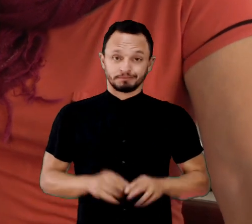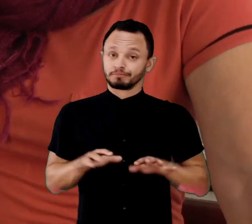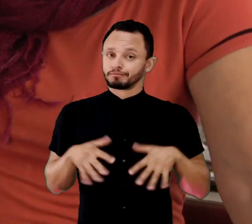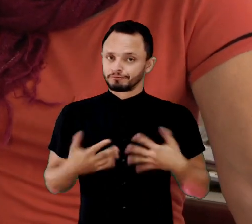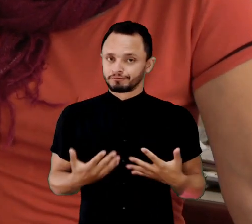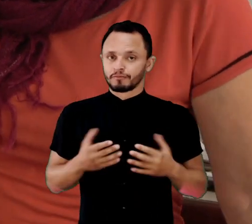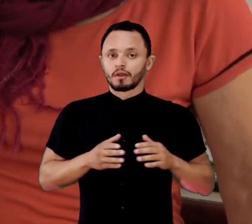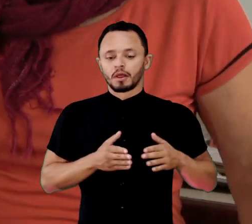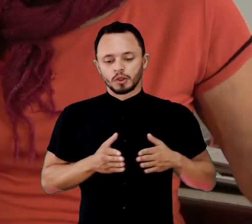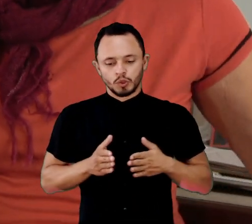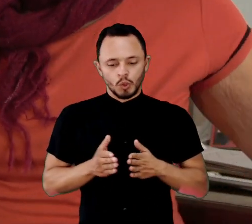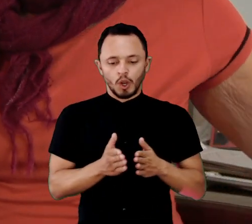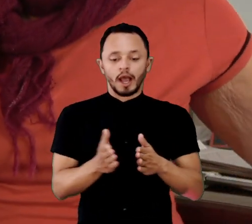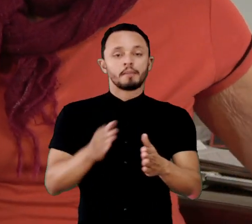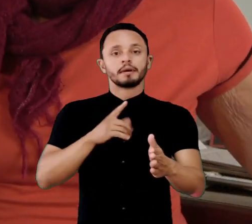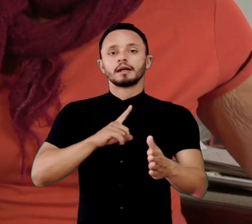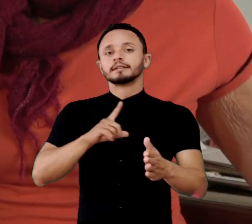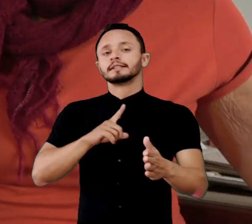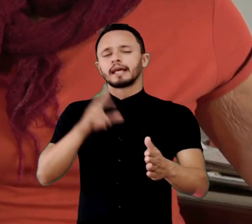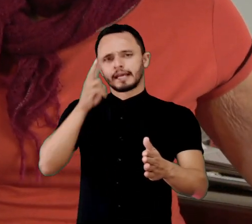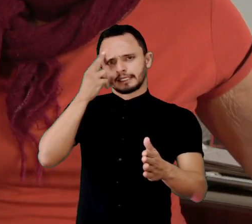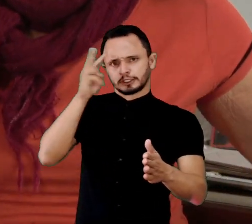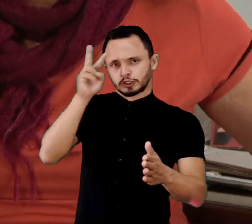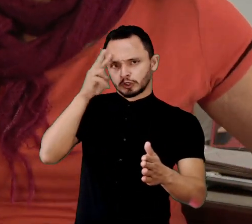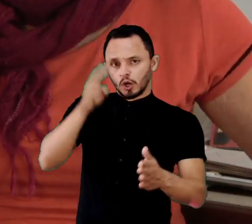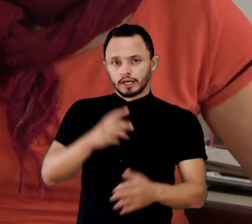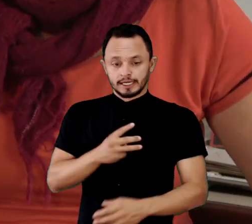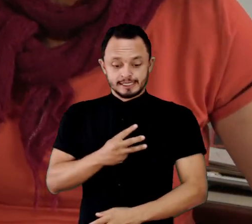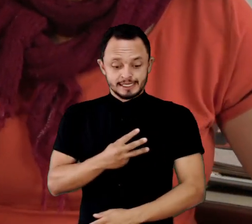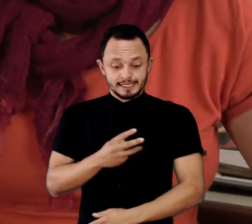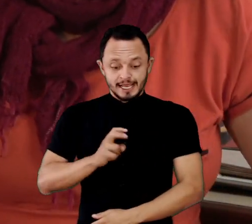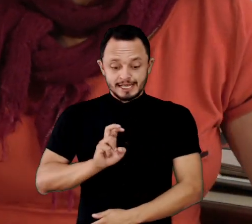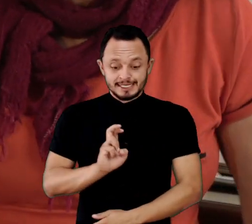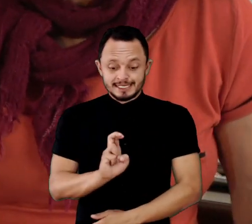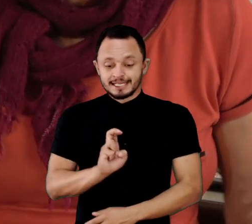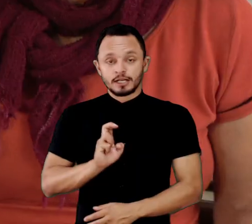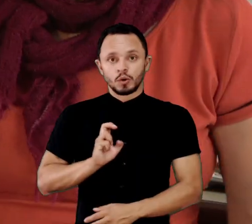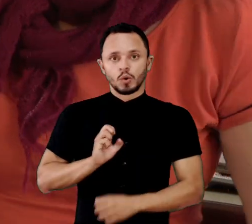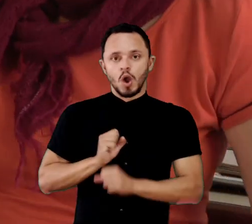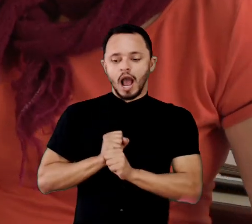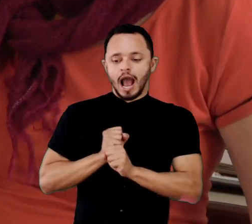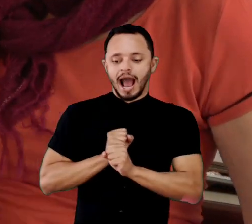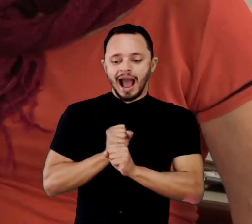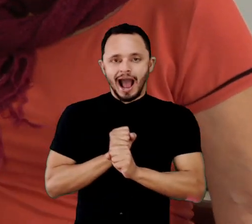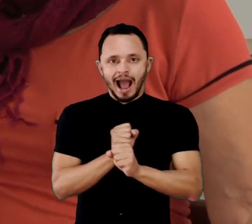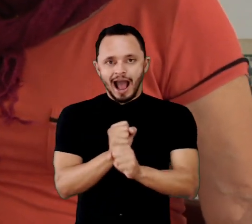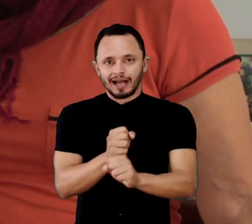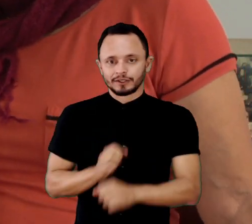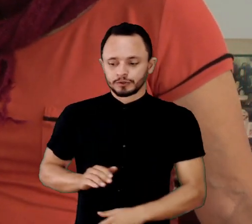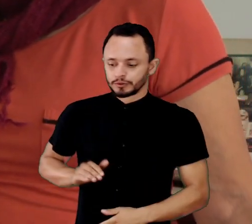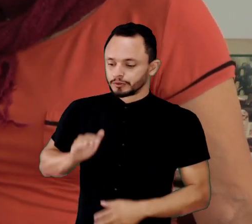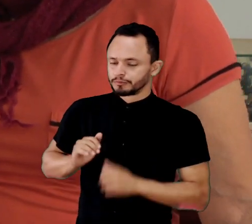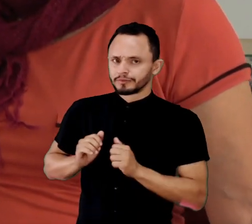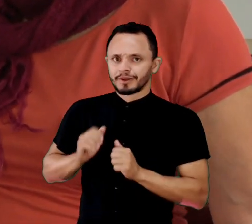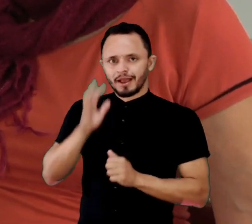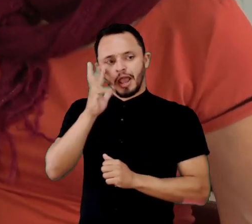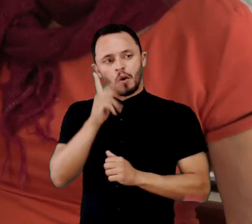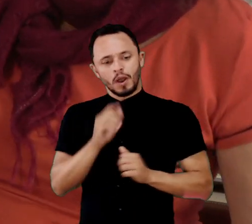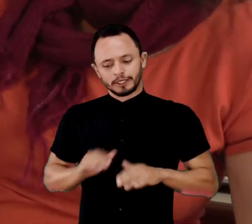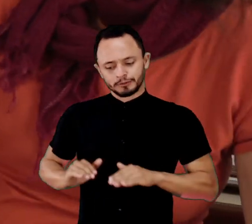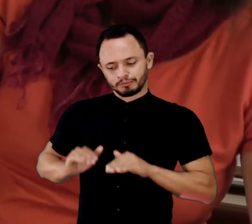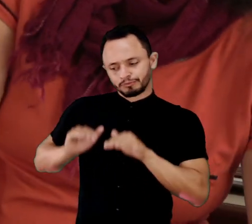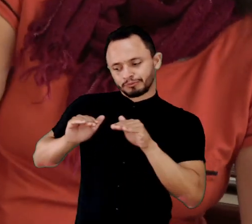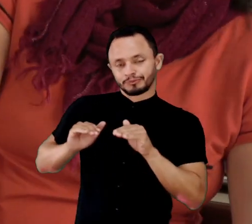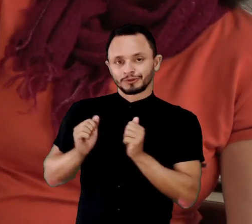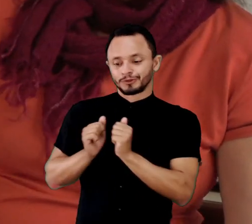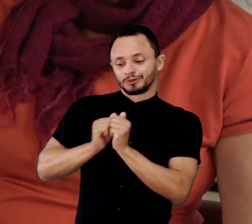nesse Continua caminho contando a nós história. estamos já há 35 anos. Acho que a gente era criança, né, Marcelo, quando começou o